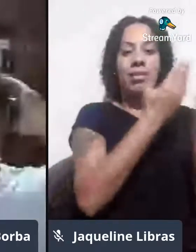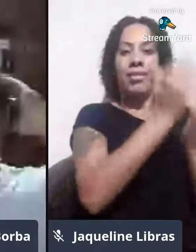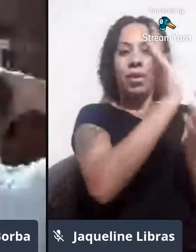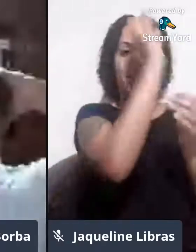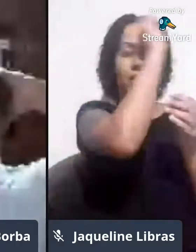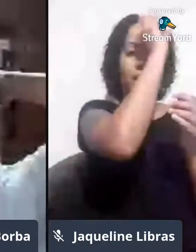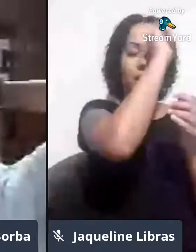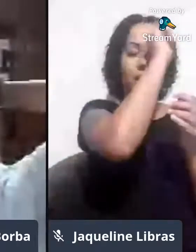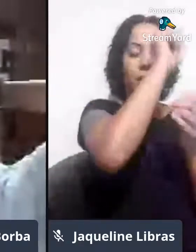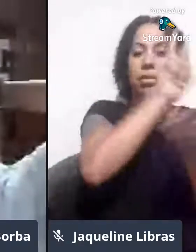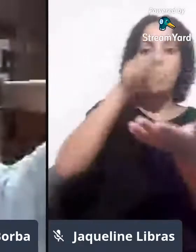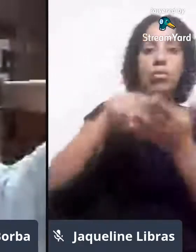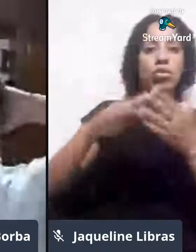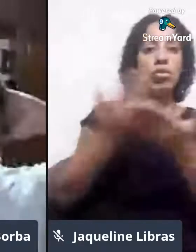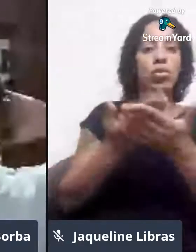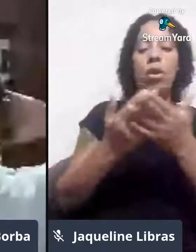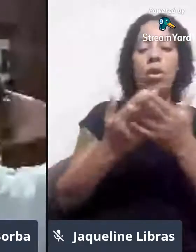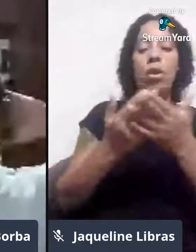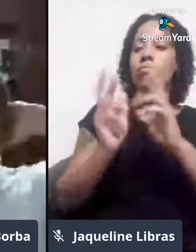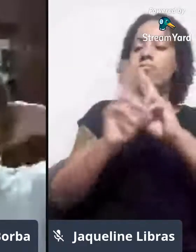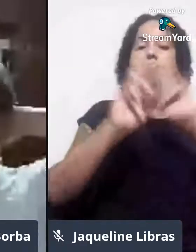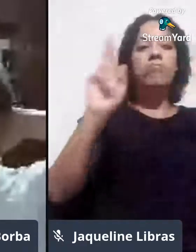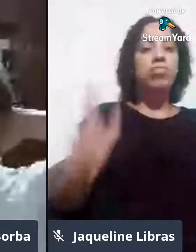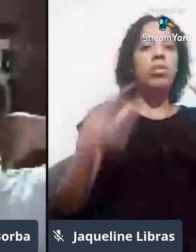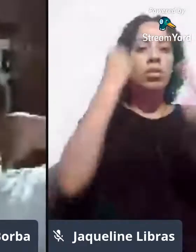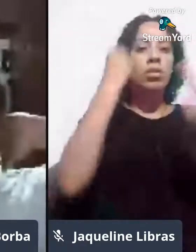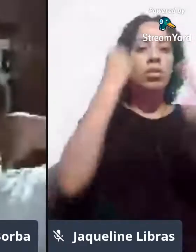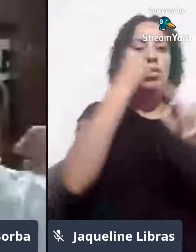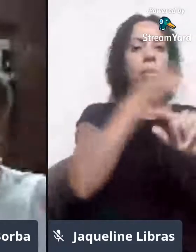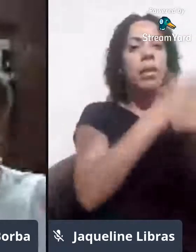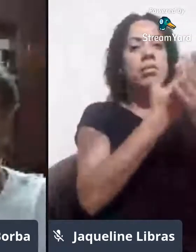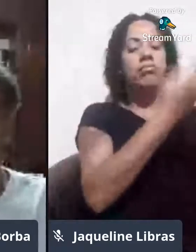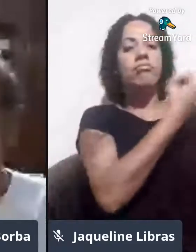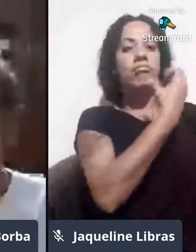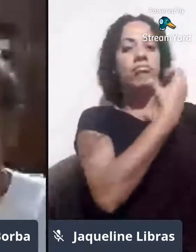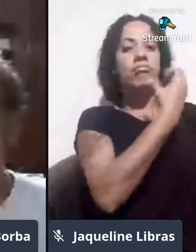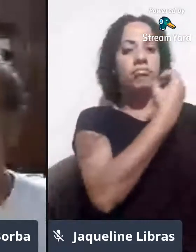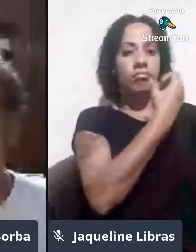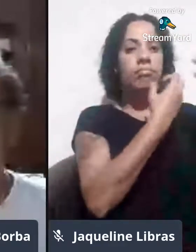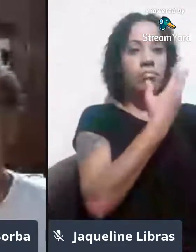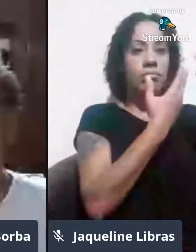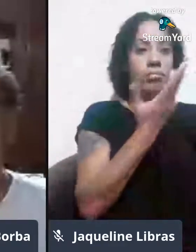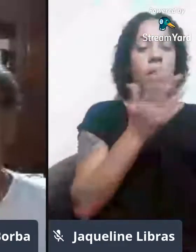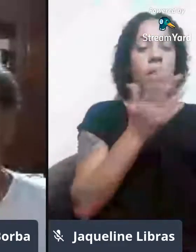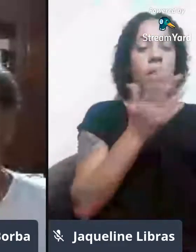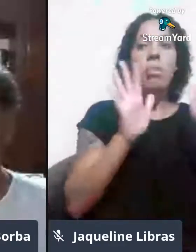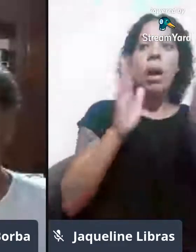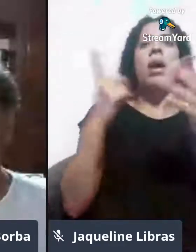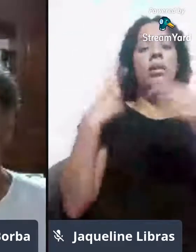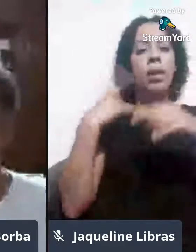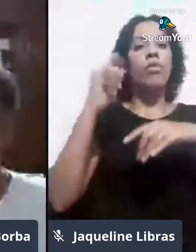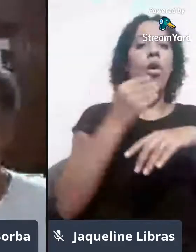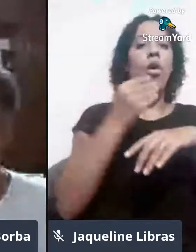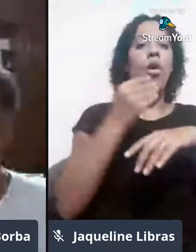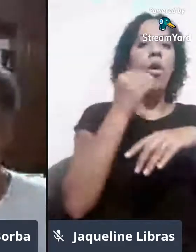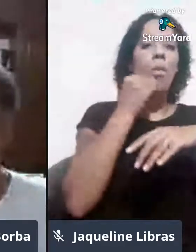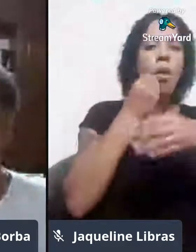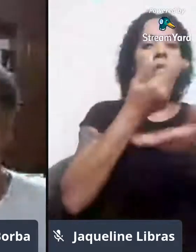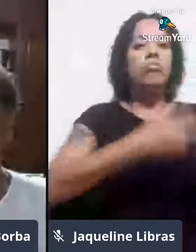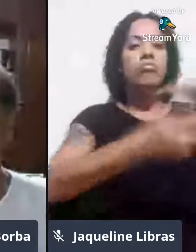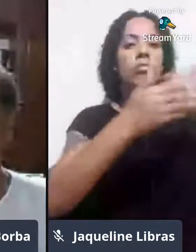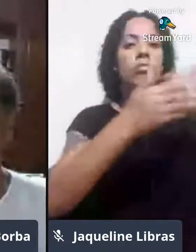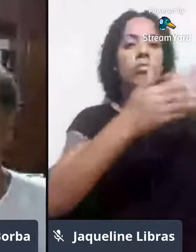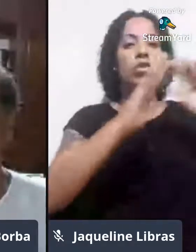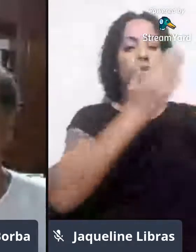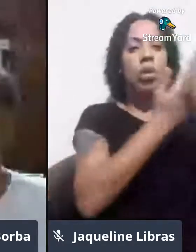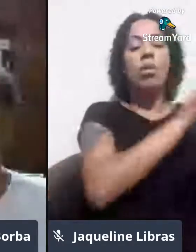aquilo que ele vivenciava na sua formação inicial, né? Mesmo tendo oportunidades de interagir com a escola,